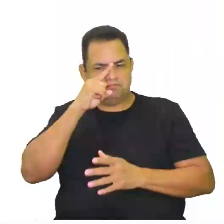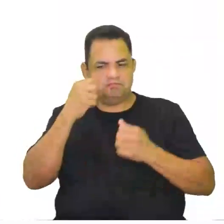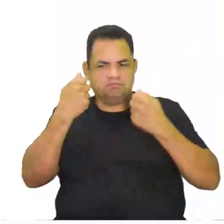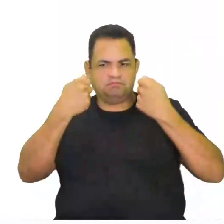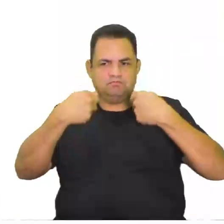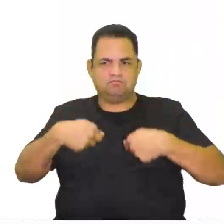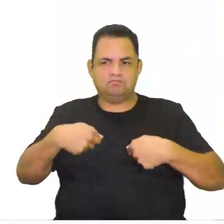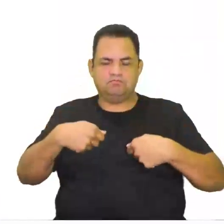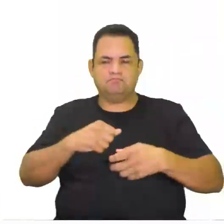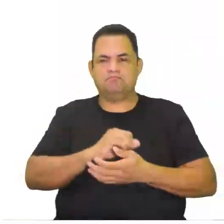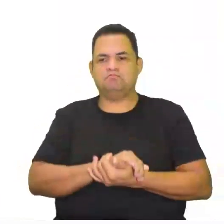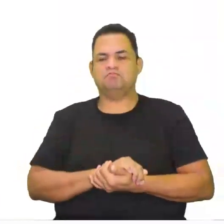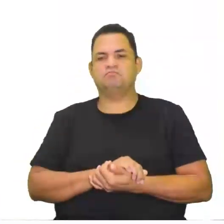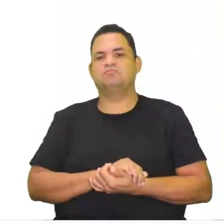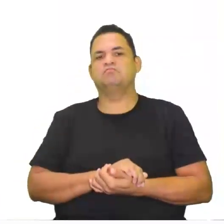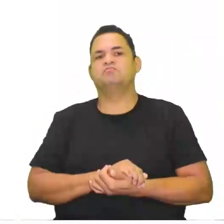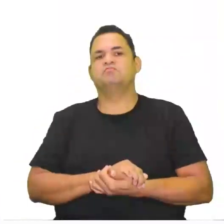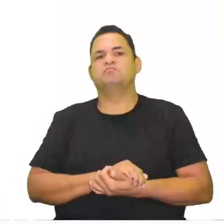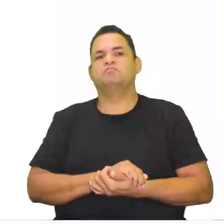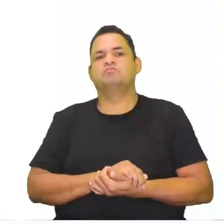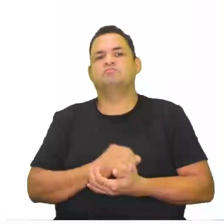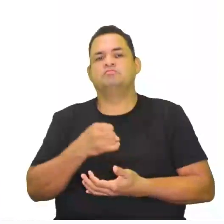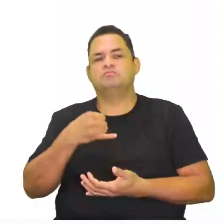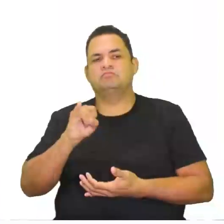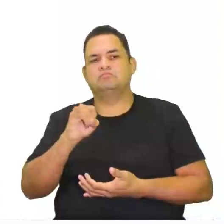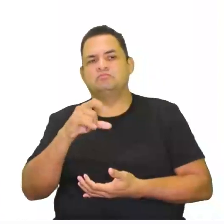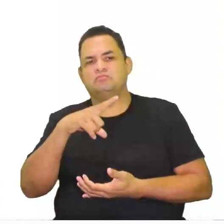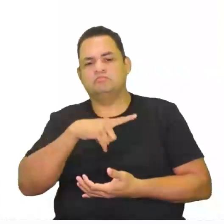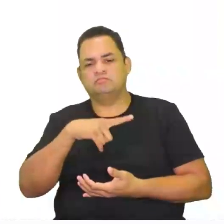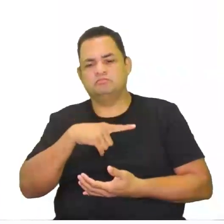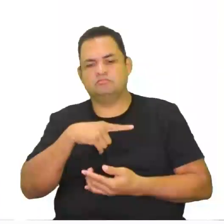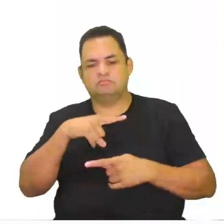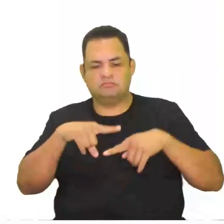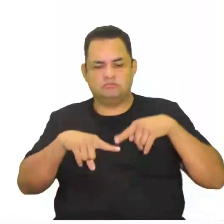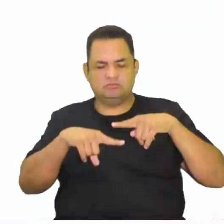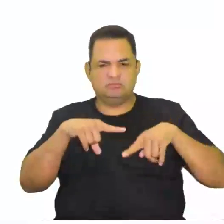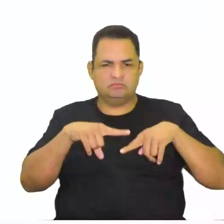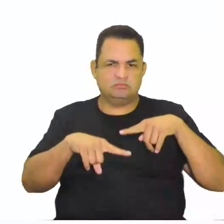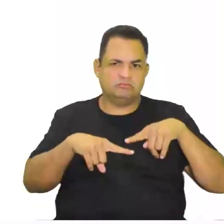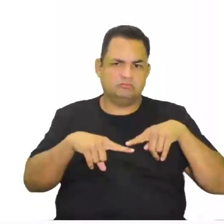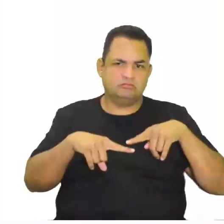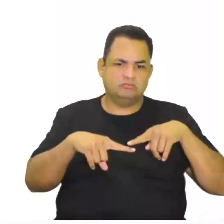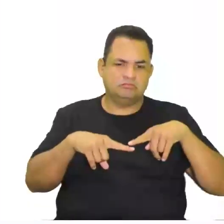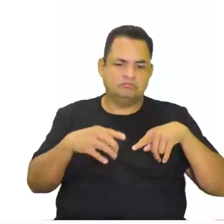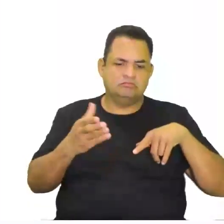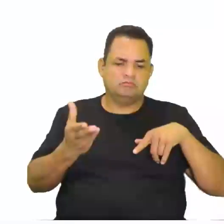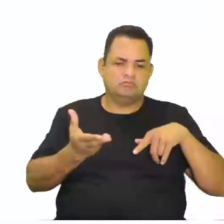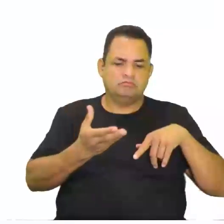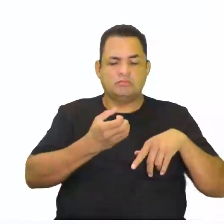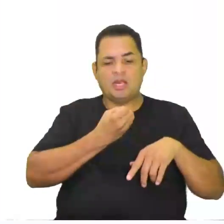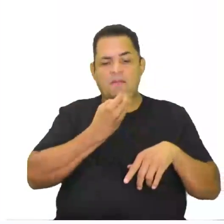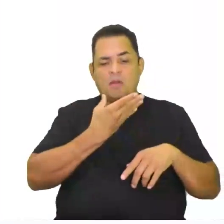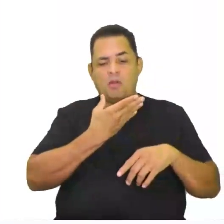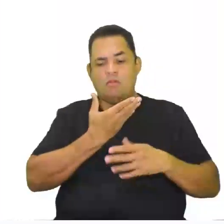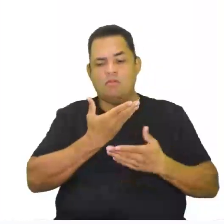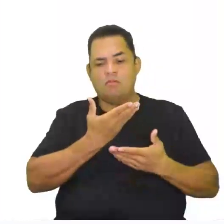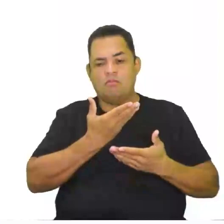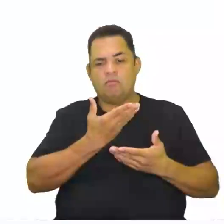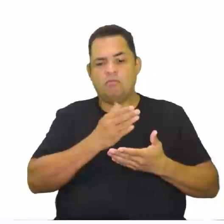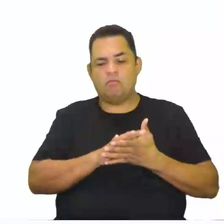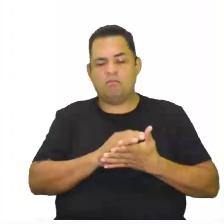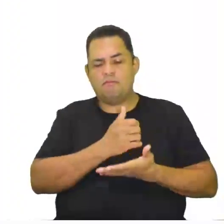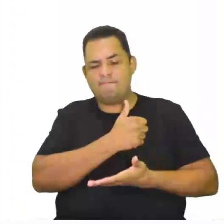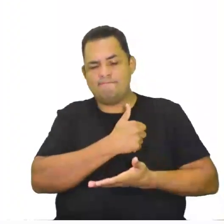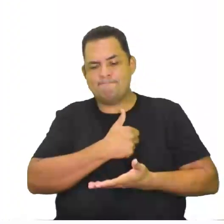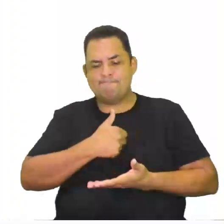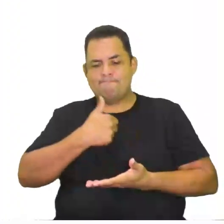toxicidade possível. Ou seja, se eu tenho um produto que eu quero que ele seja benéfico para